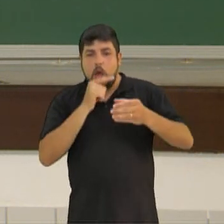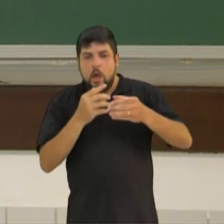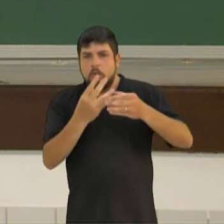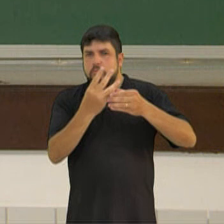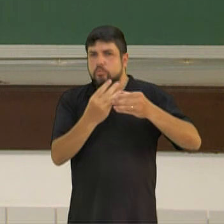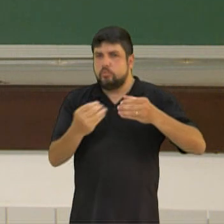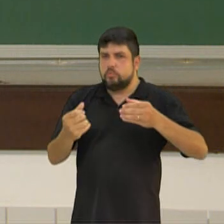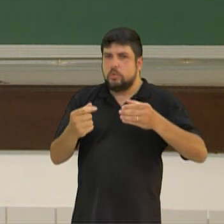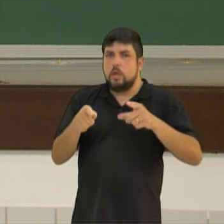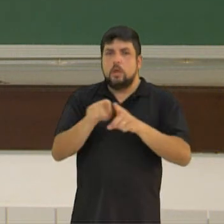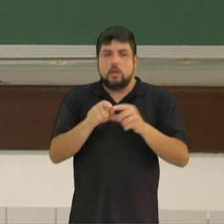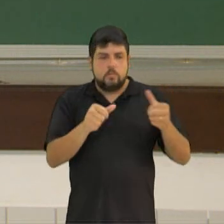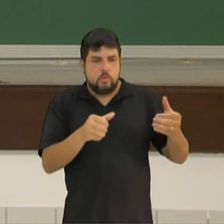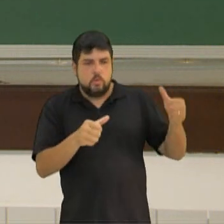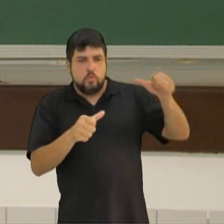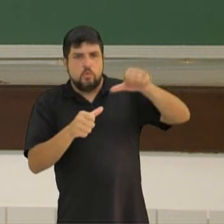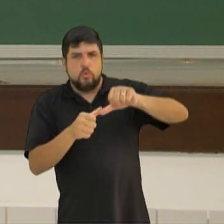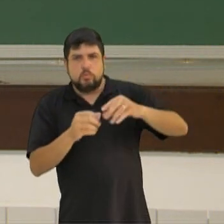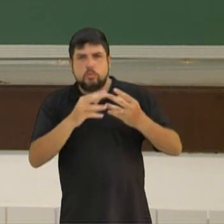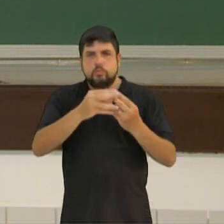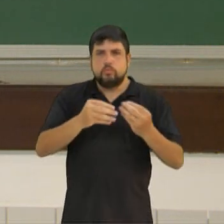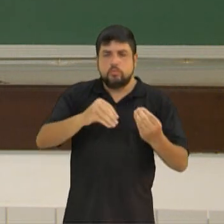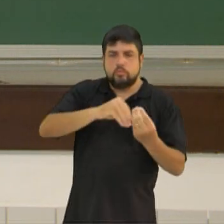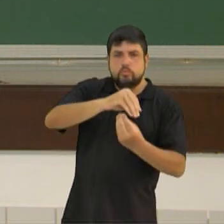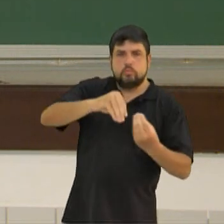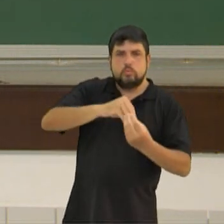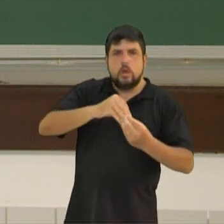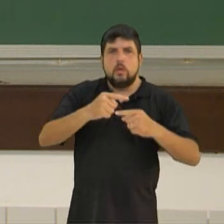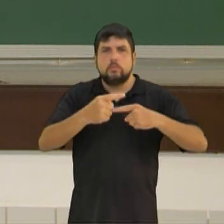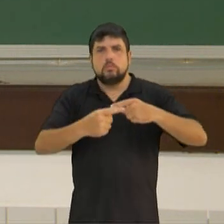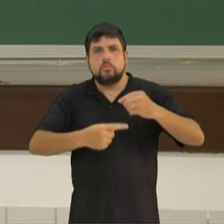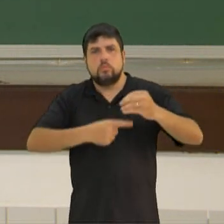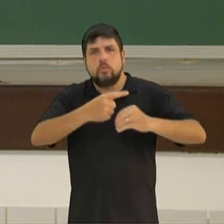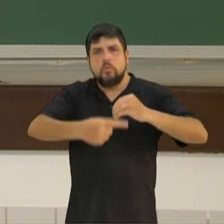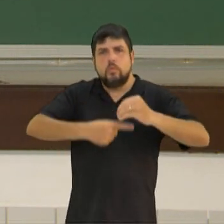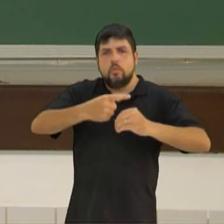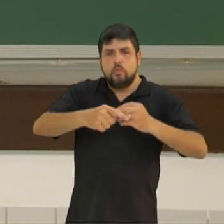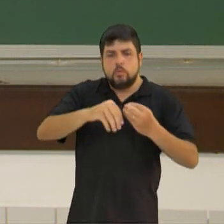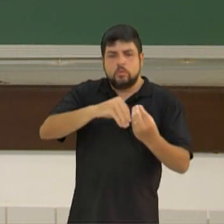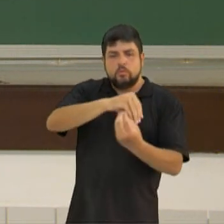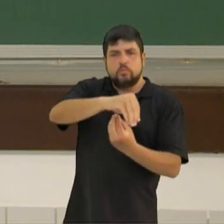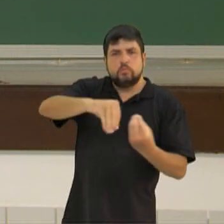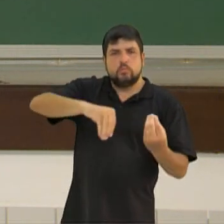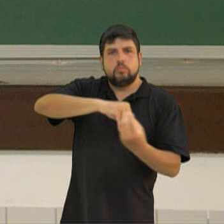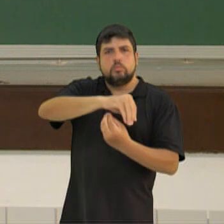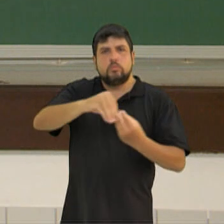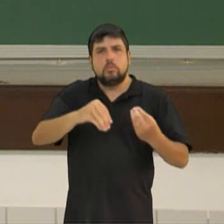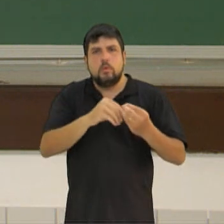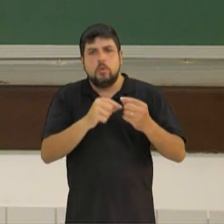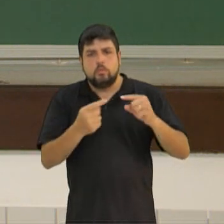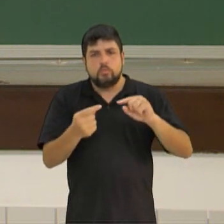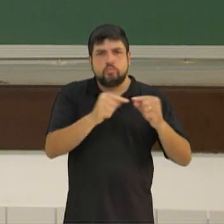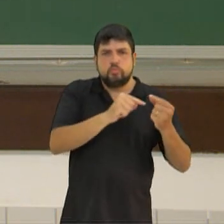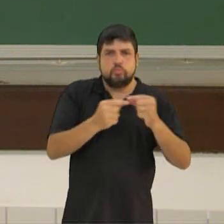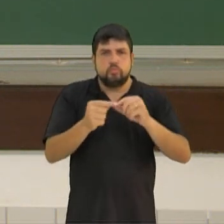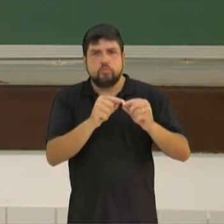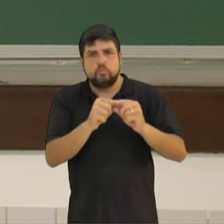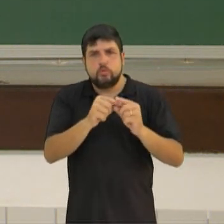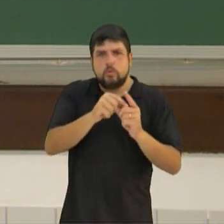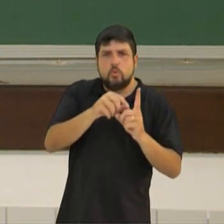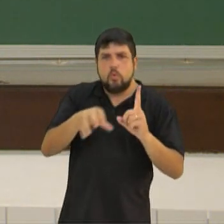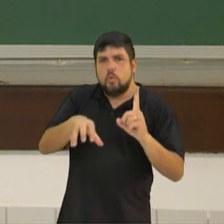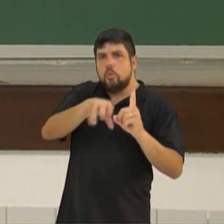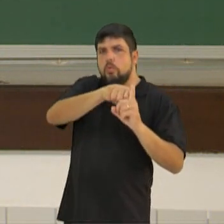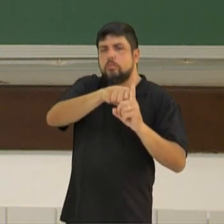outra substância, ocorre uma competição entre os íons que estão lá para serem depositados nos seus respectivos eletrodos,